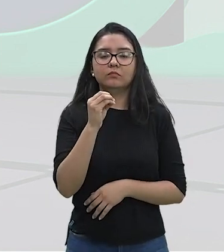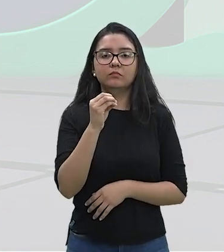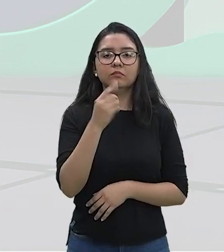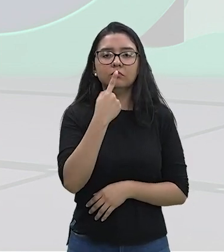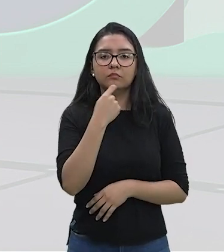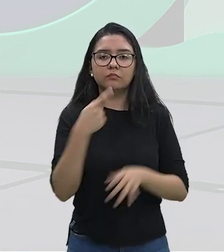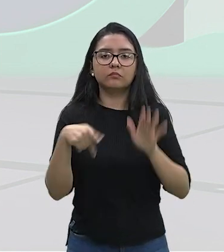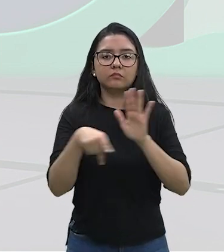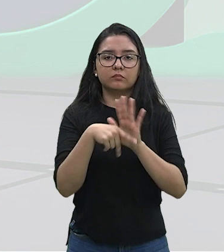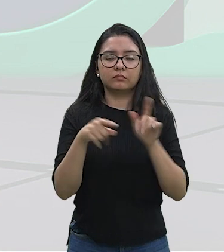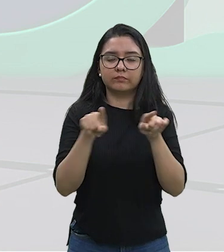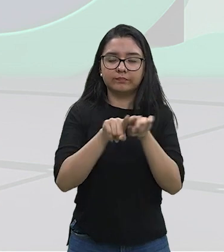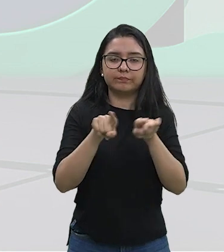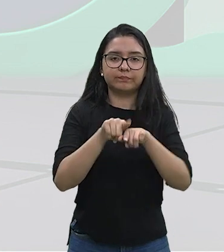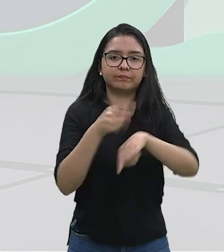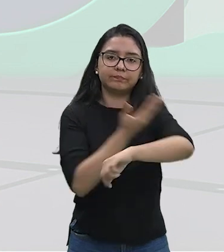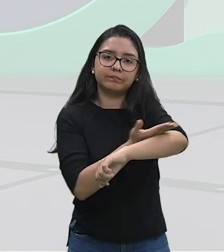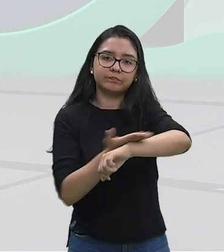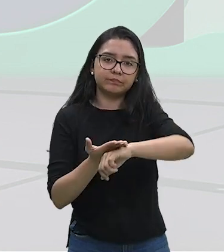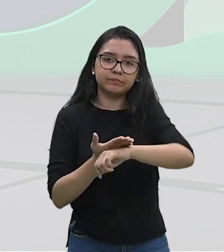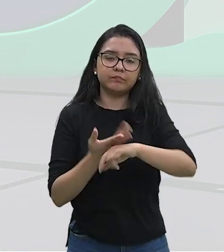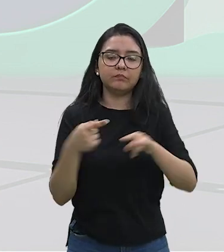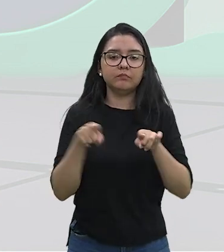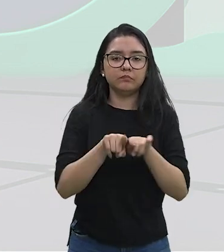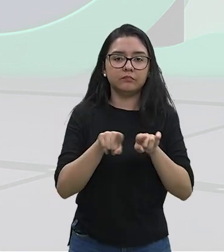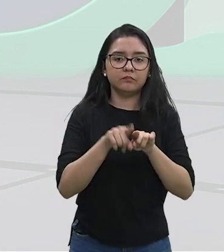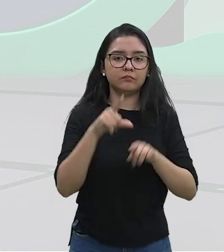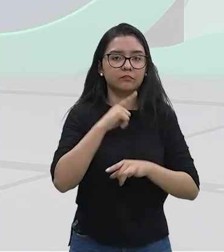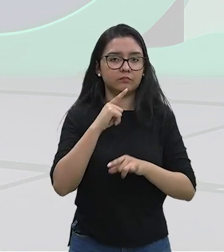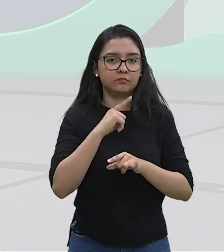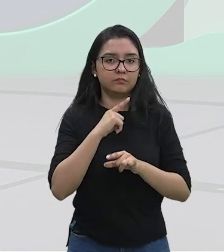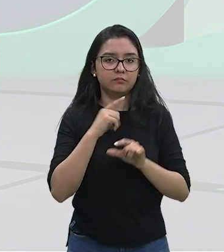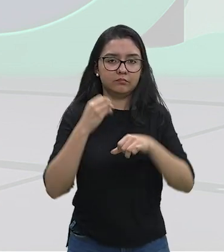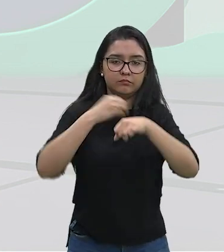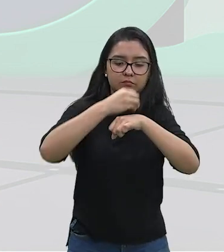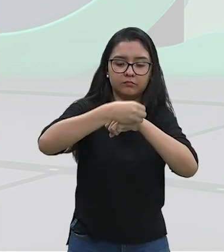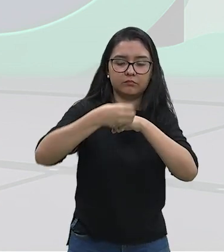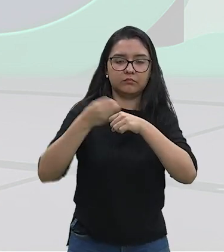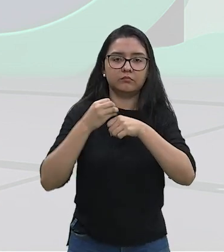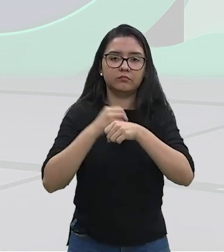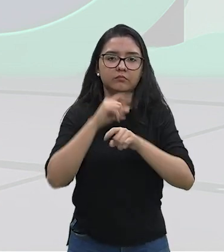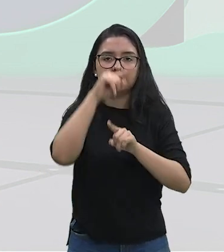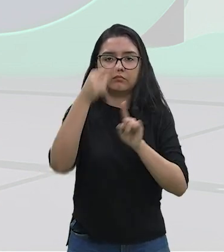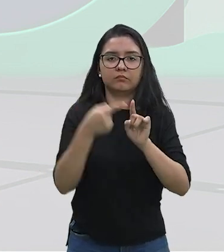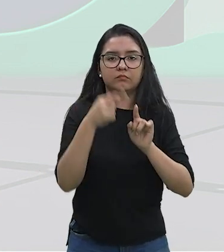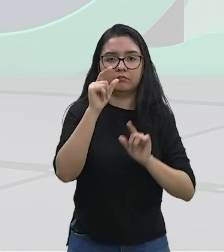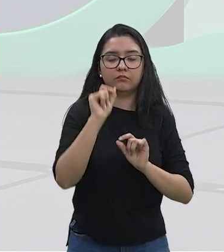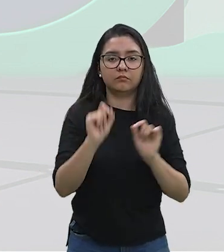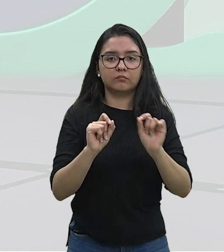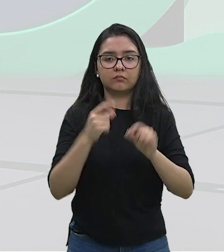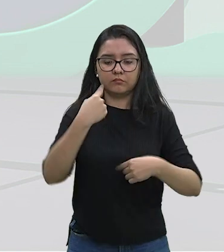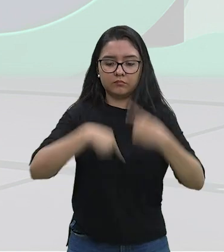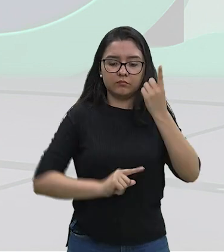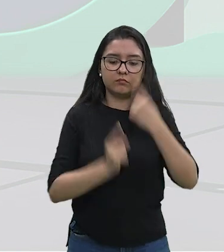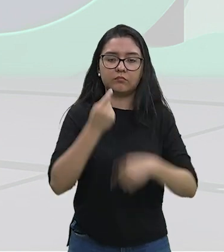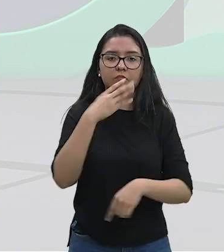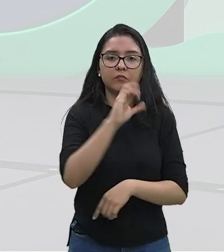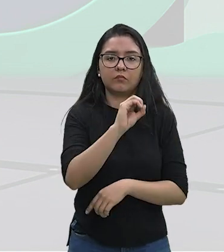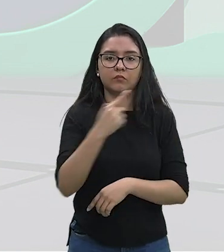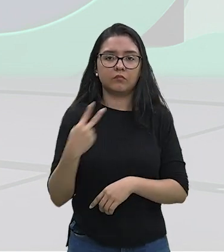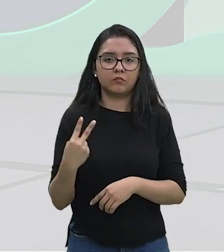as plaquetas. Ele vai ser formado por essas células que têm aí como função o transporte de oxigênio,